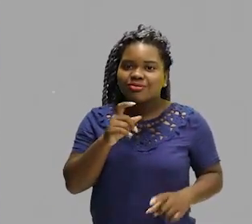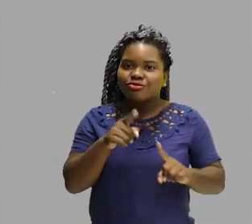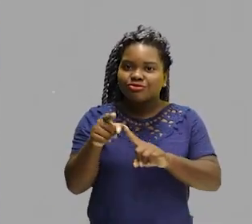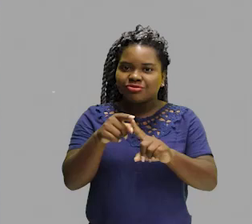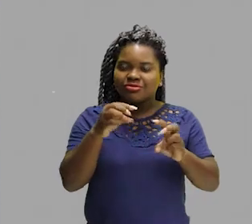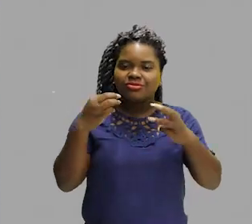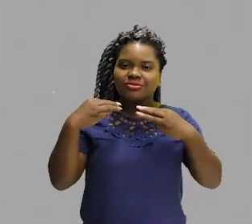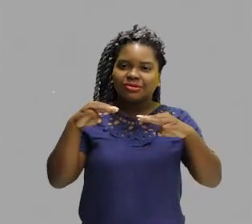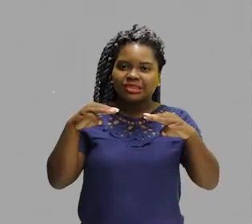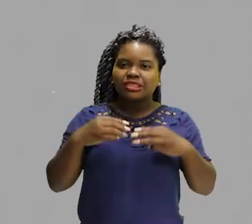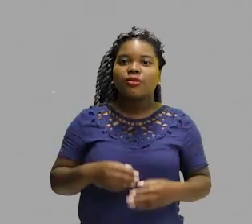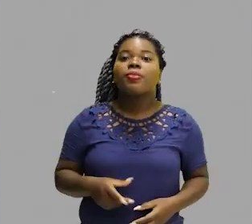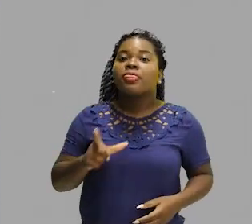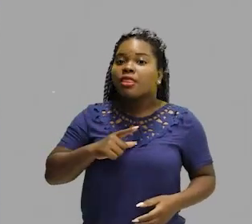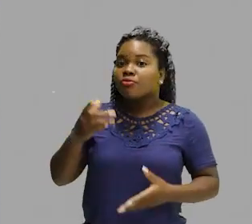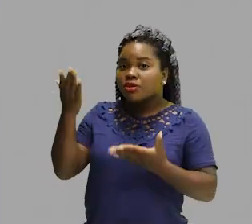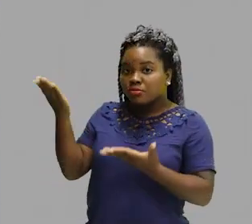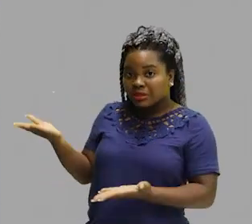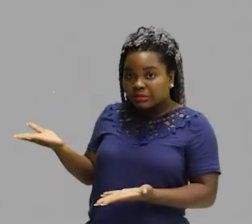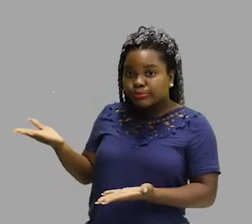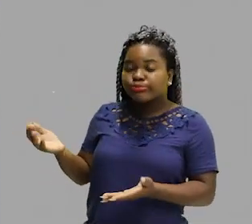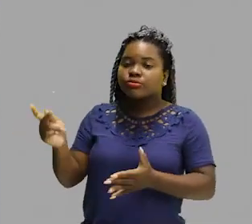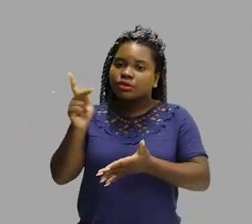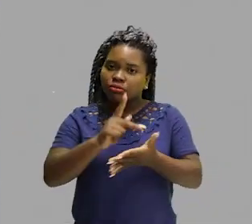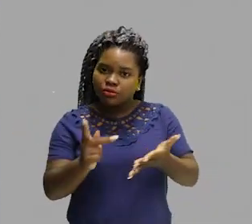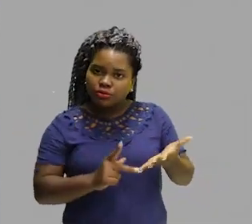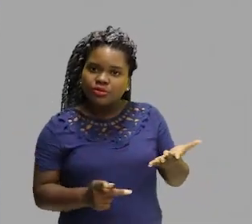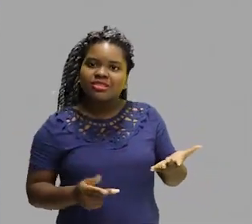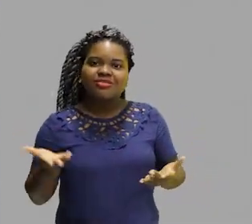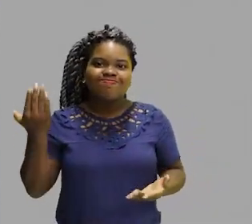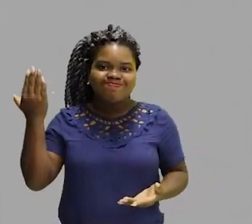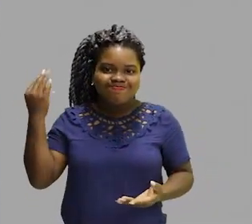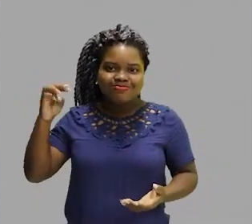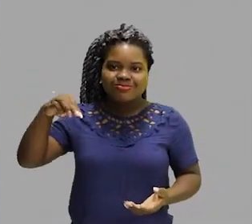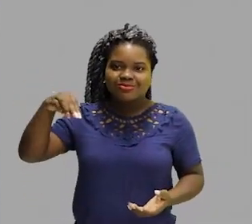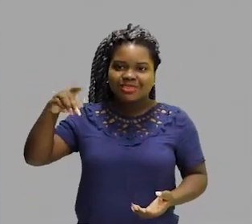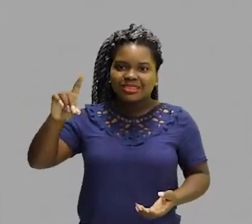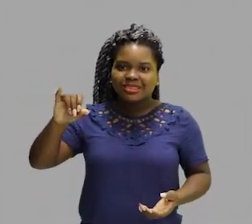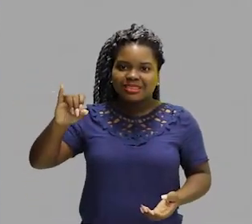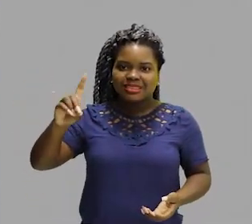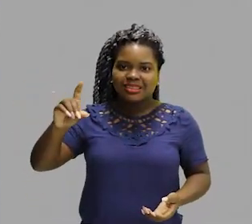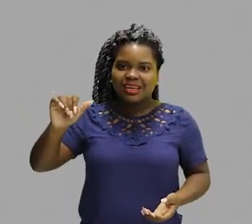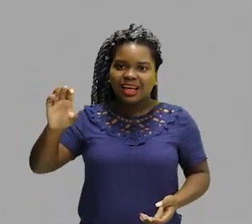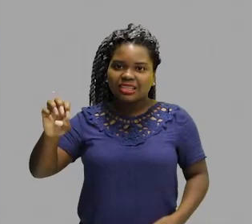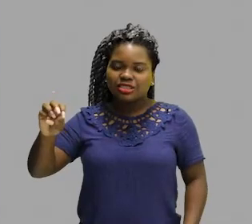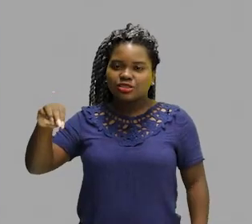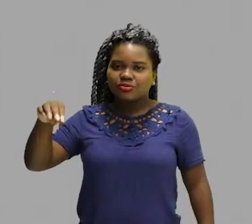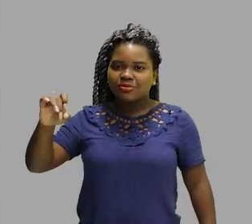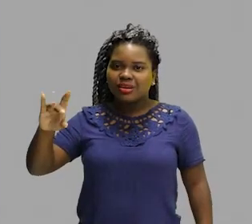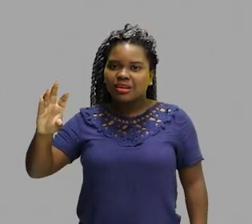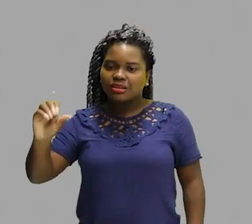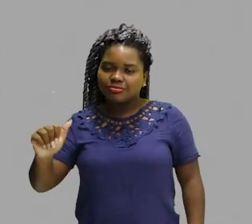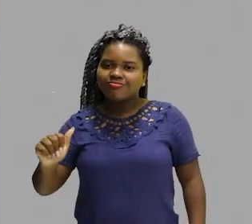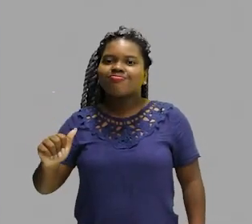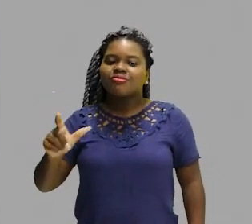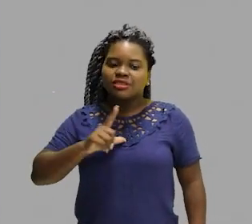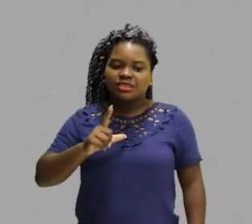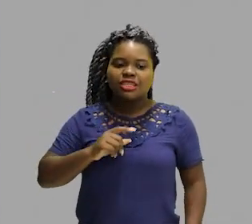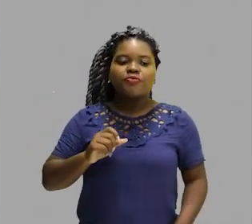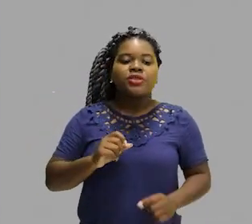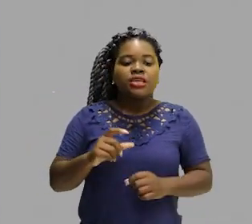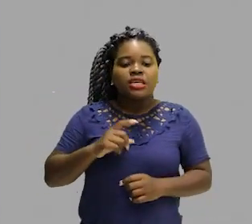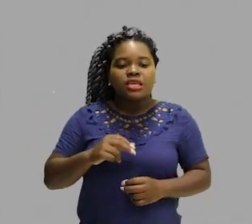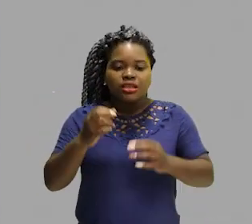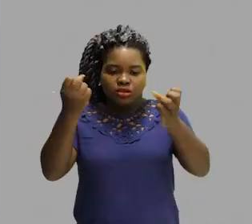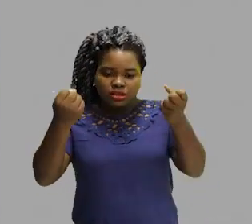nós também temos poesias satíricas, mas a conotação é diferente. E a gente fala muito também de conotação, né, gente? Conotação é quando você usa a